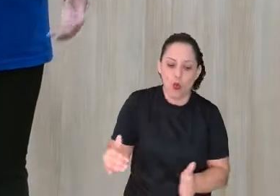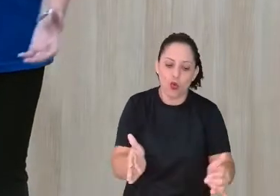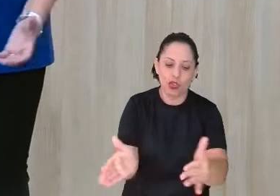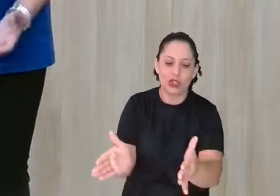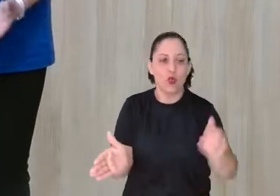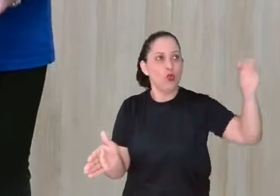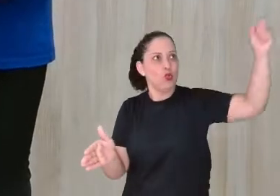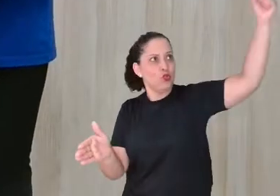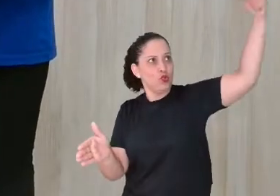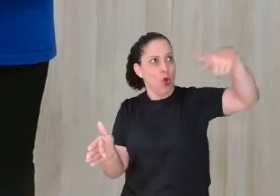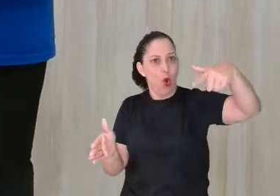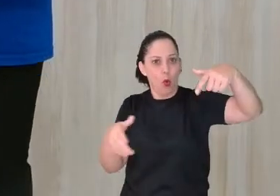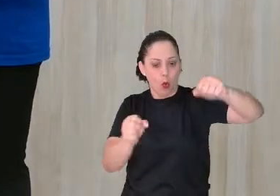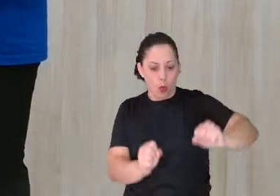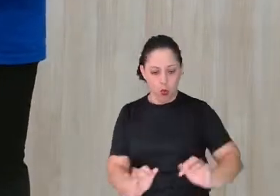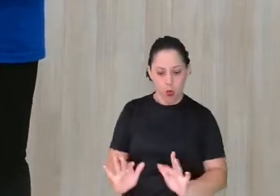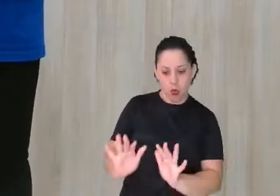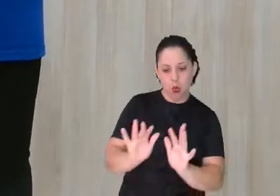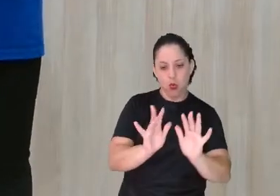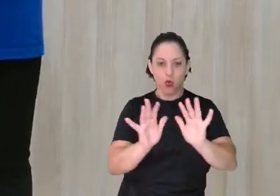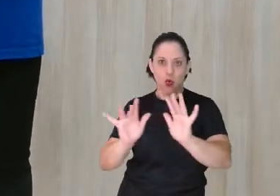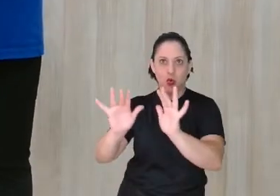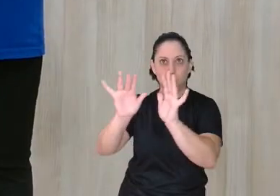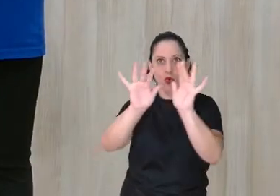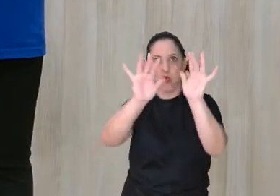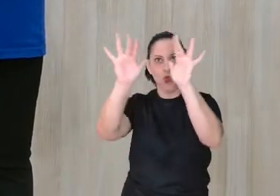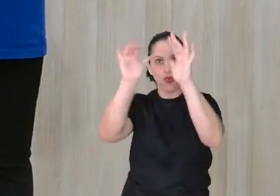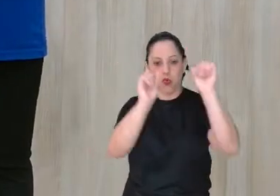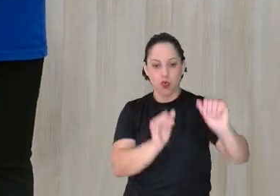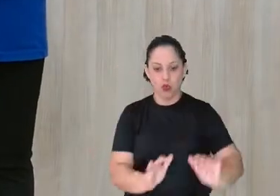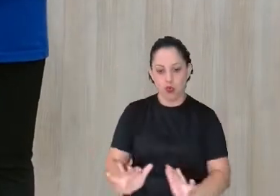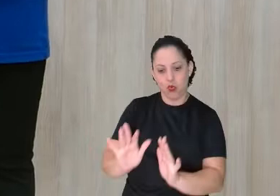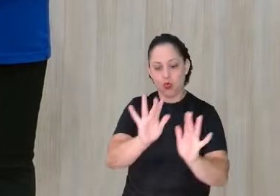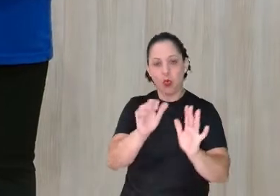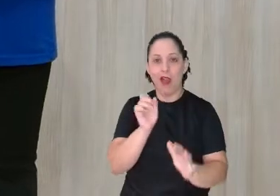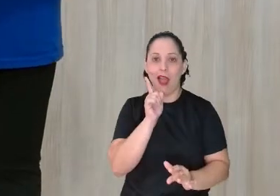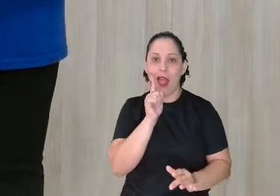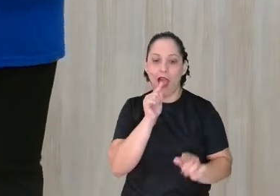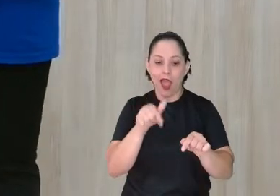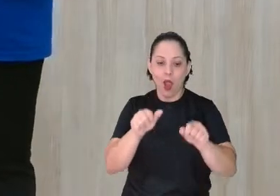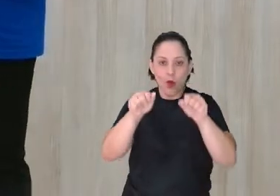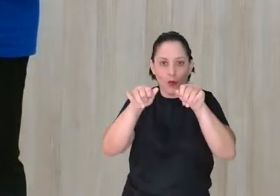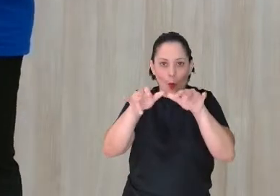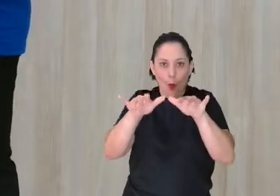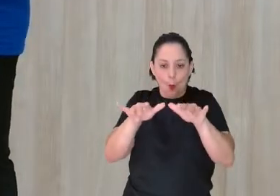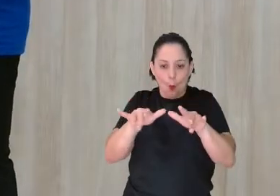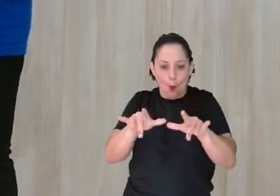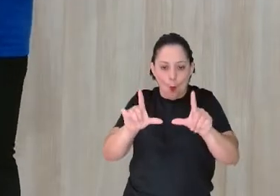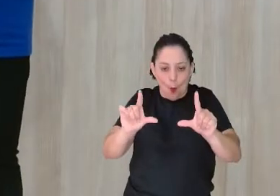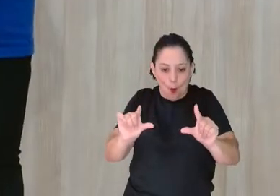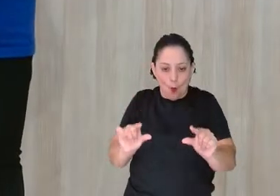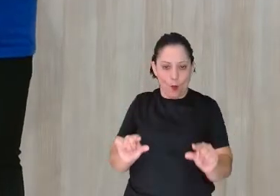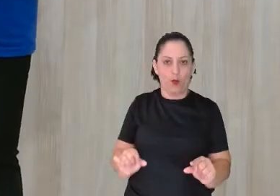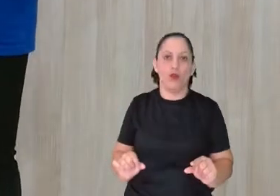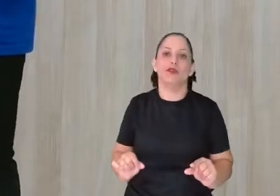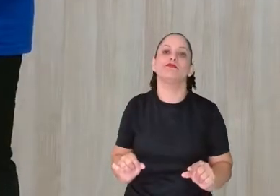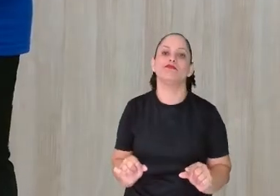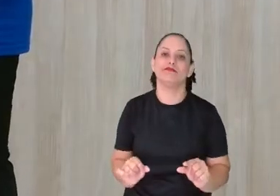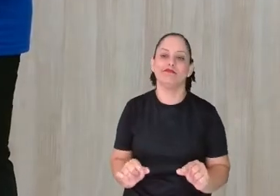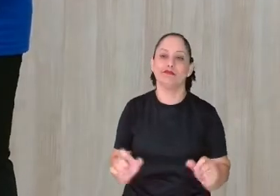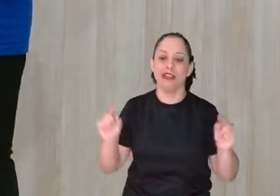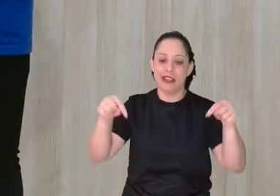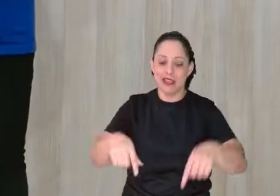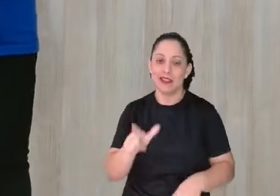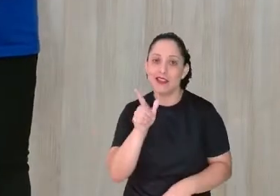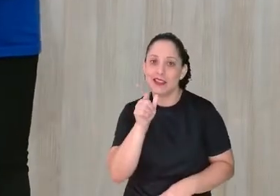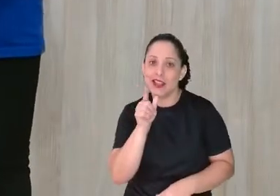sol vai levar essa água rapidamente a uma evaporação. E se nós tivermos, né, essas águas